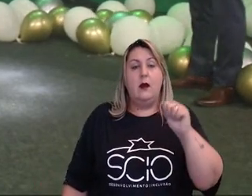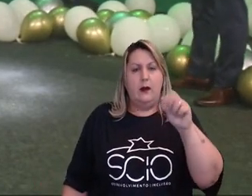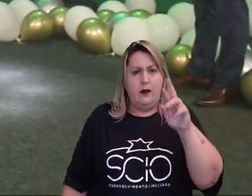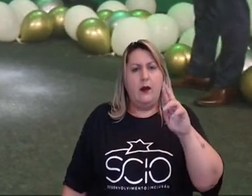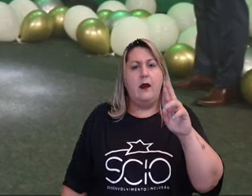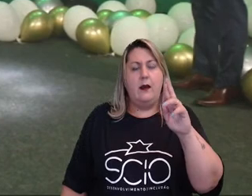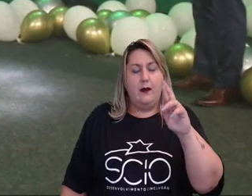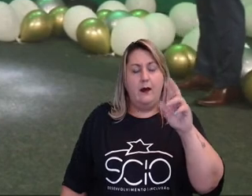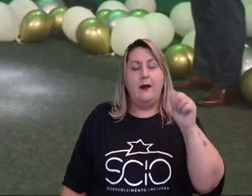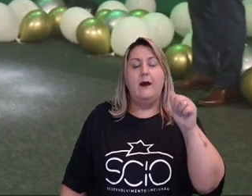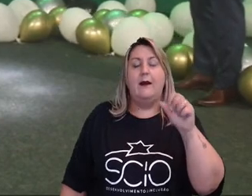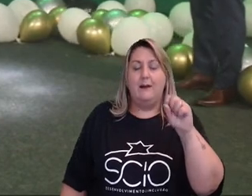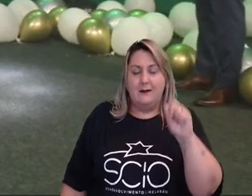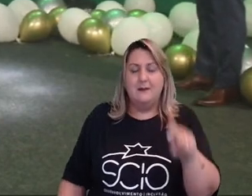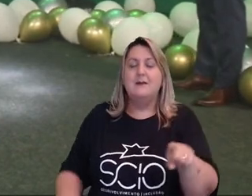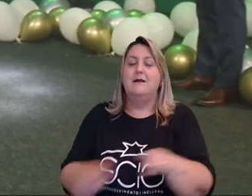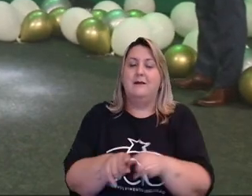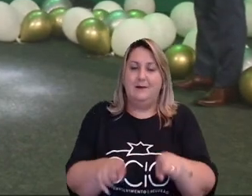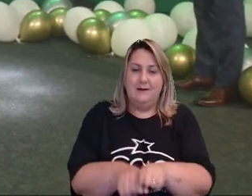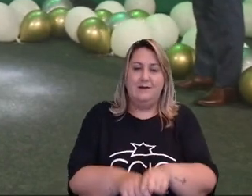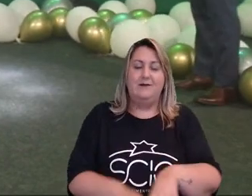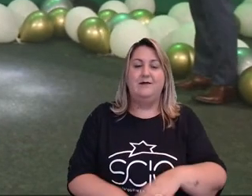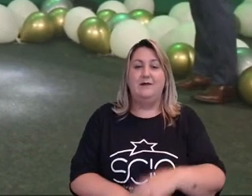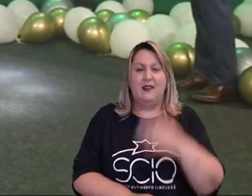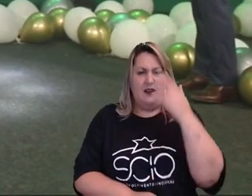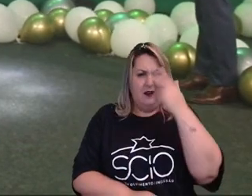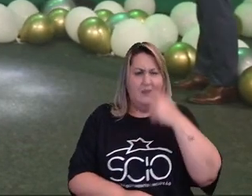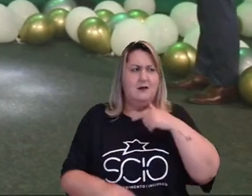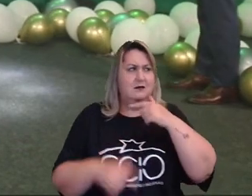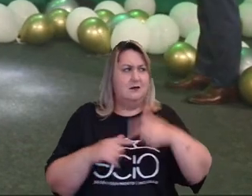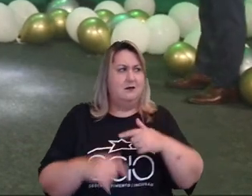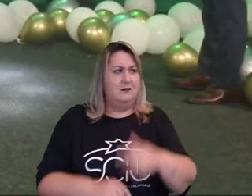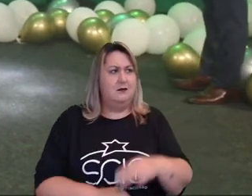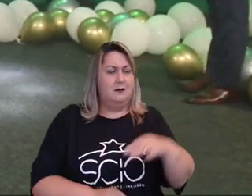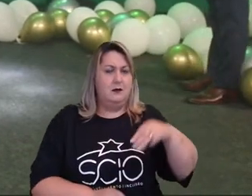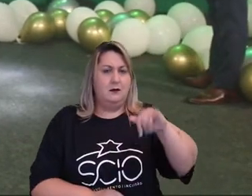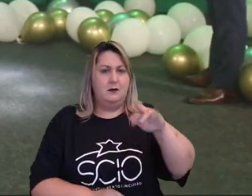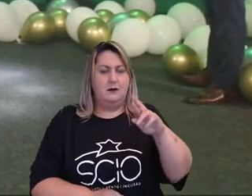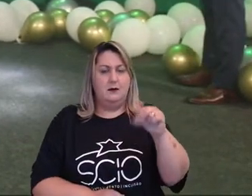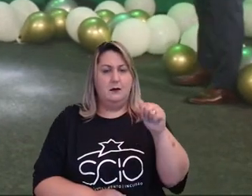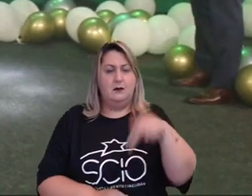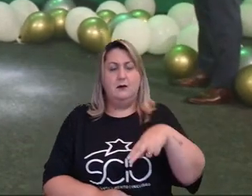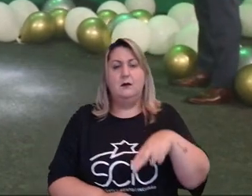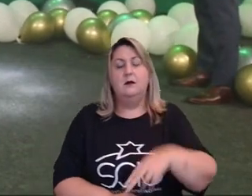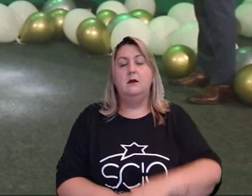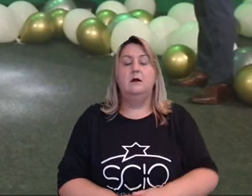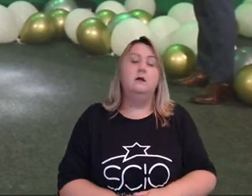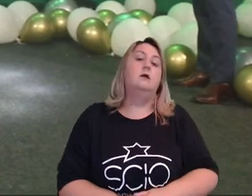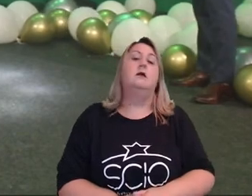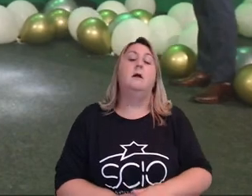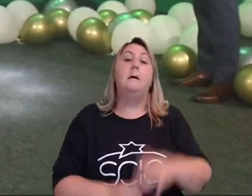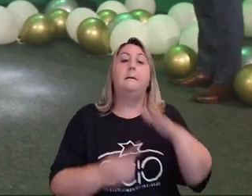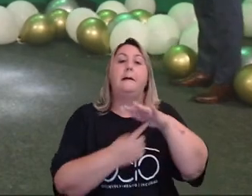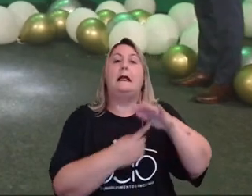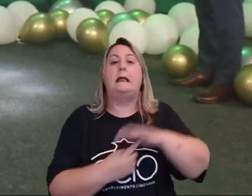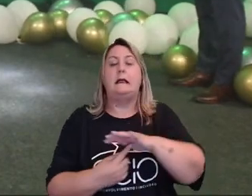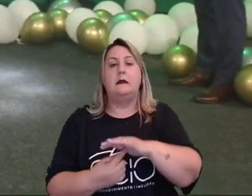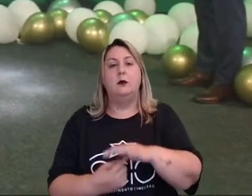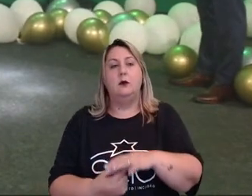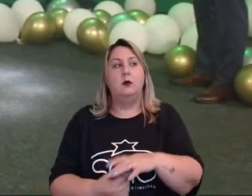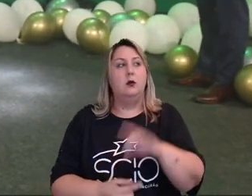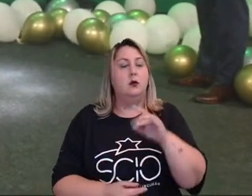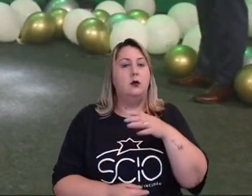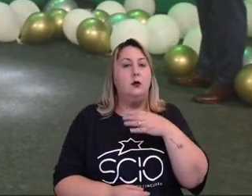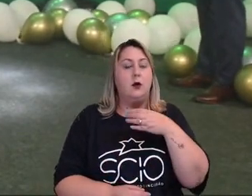Araras. Parabéns, Alessandra. Olha que lindo no trabalho. A Lilian. Ô, Lilian. Unidade de Matão. Só